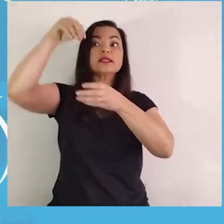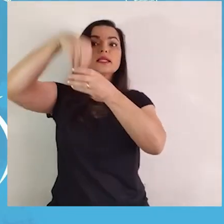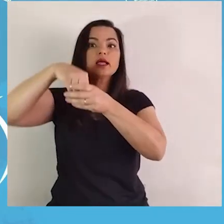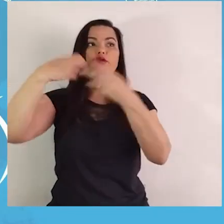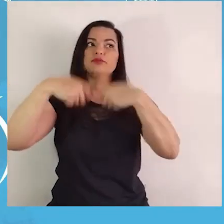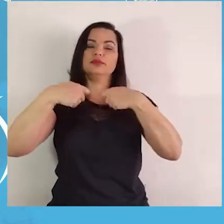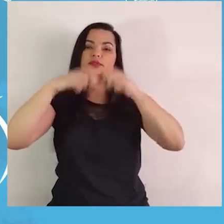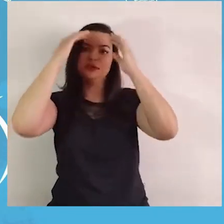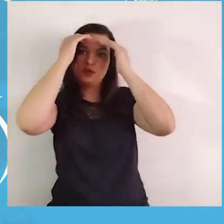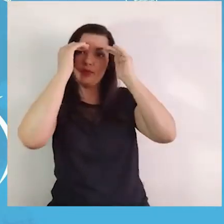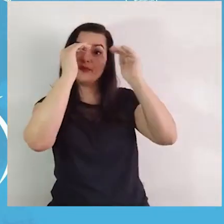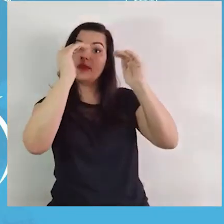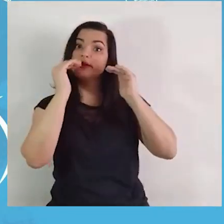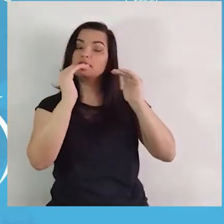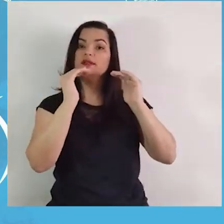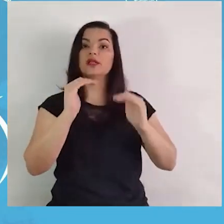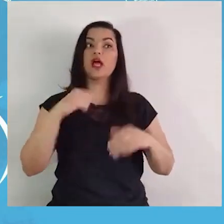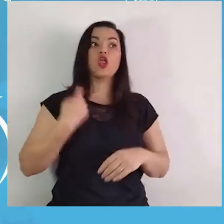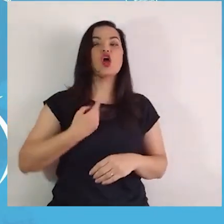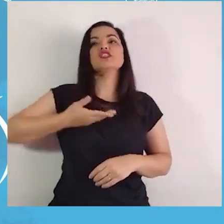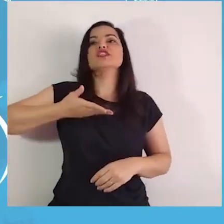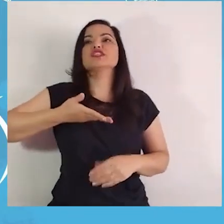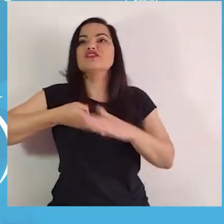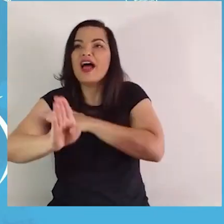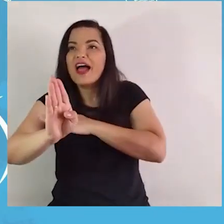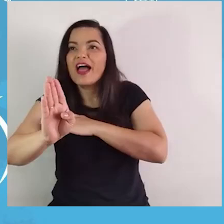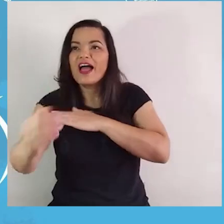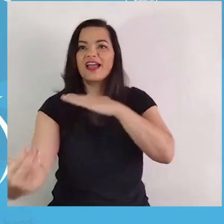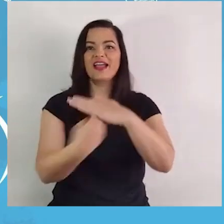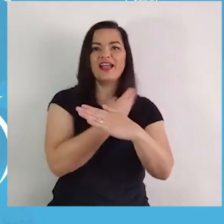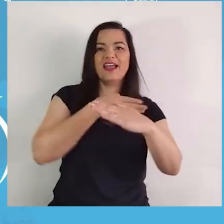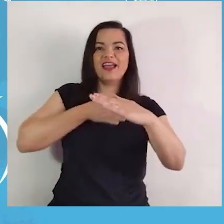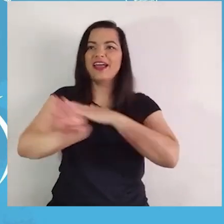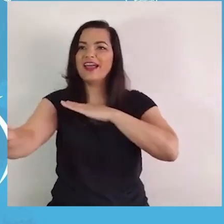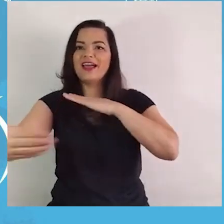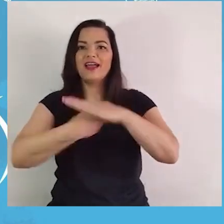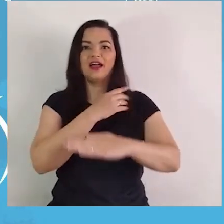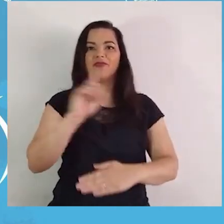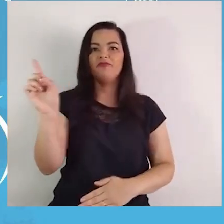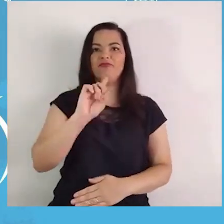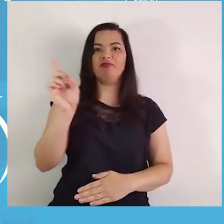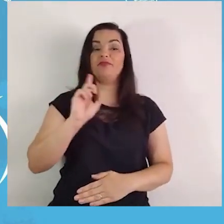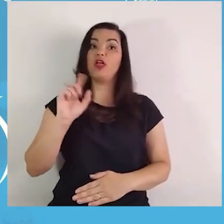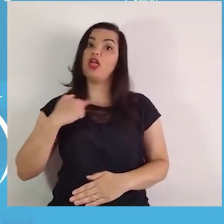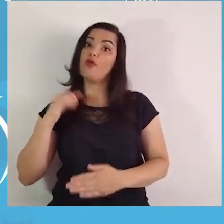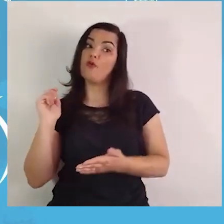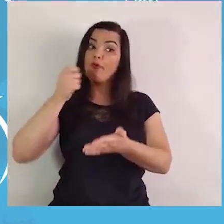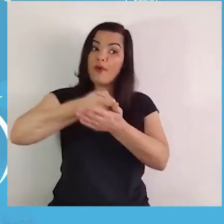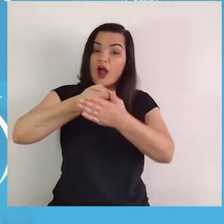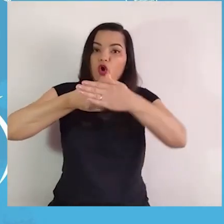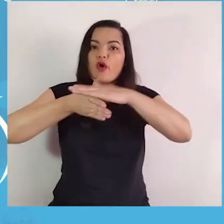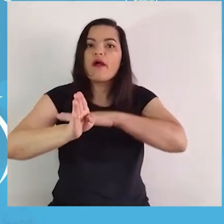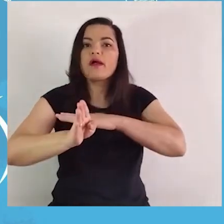local. O nosso ir e vir não é livre. Se eu entrei, paguei o ingresso, saí, depois eu não posso